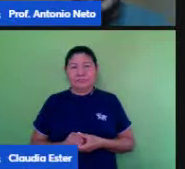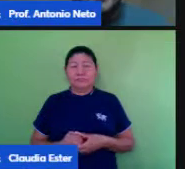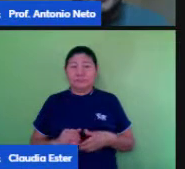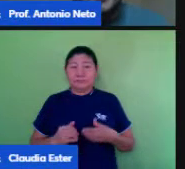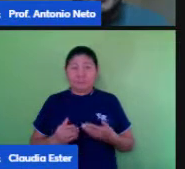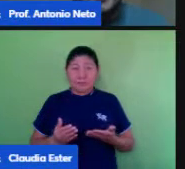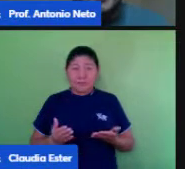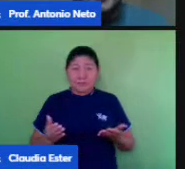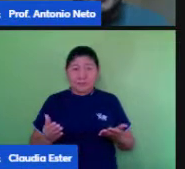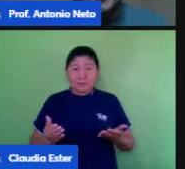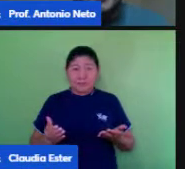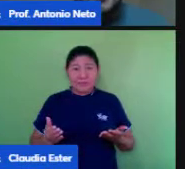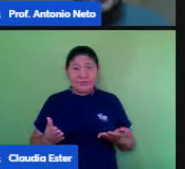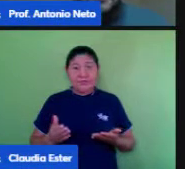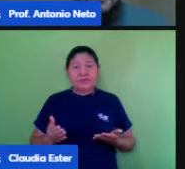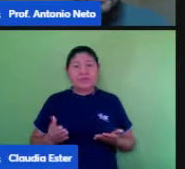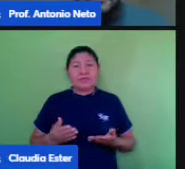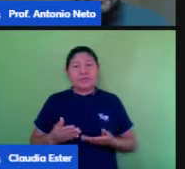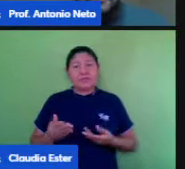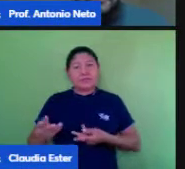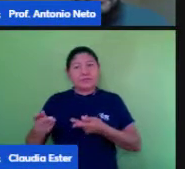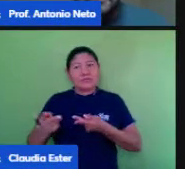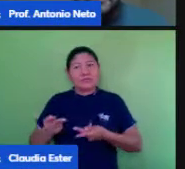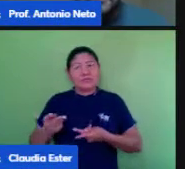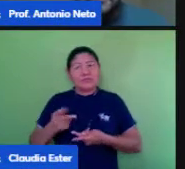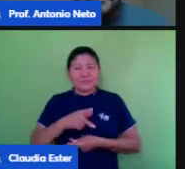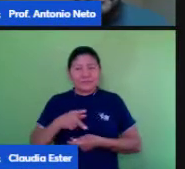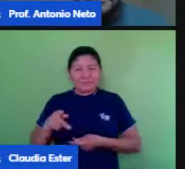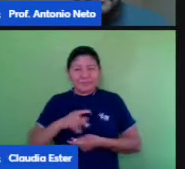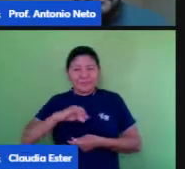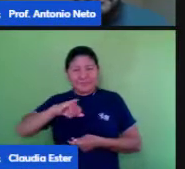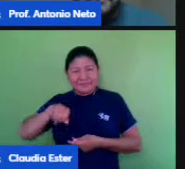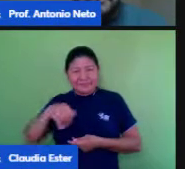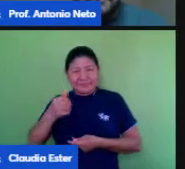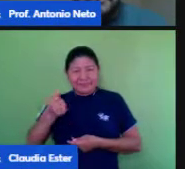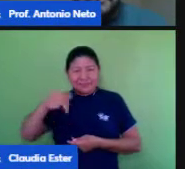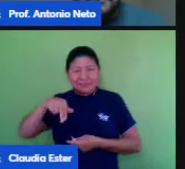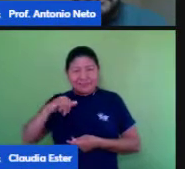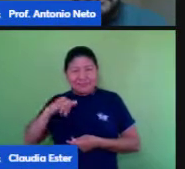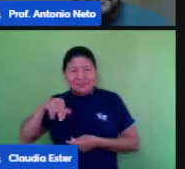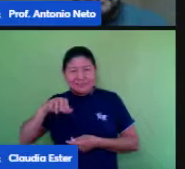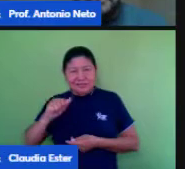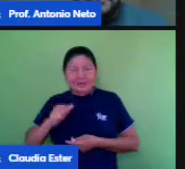Agora, passo para a Janine para finalizar falando sobre avaliação.